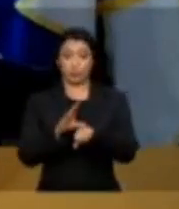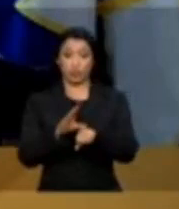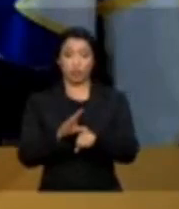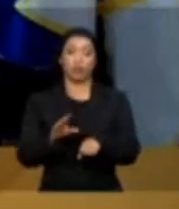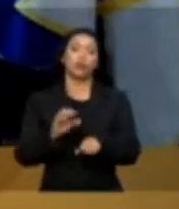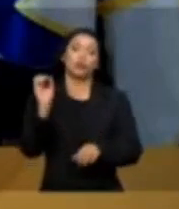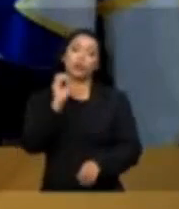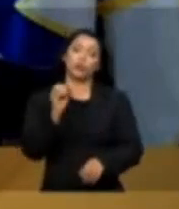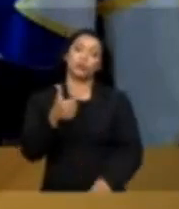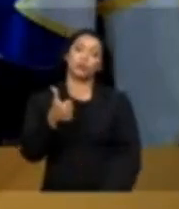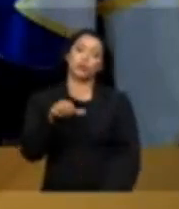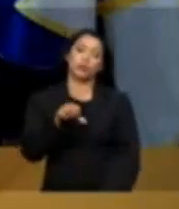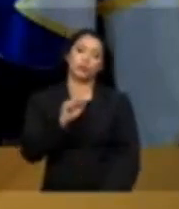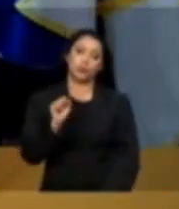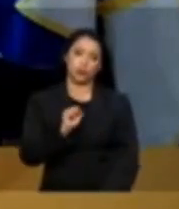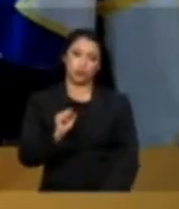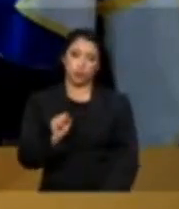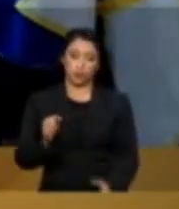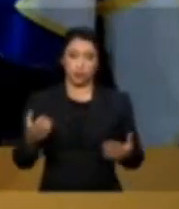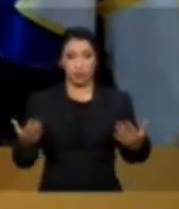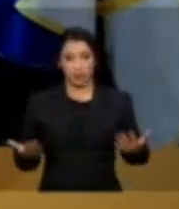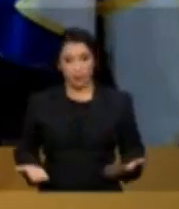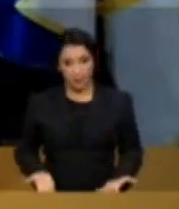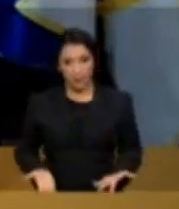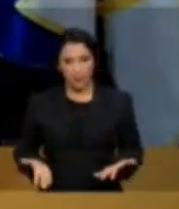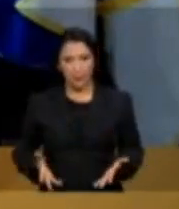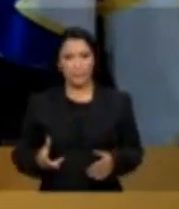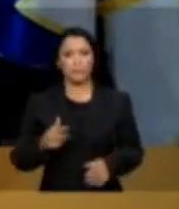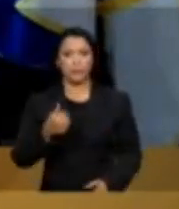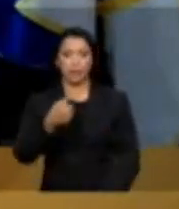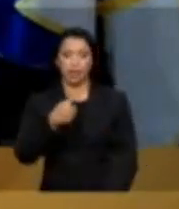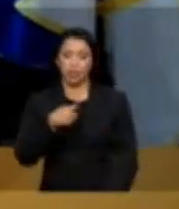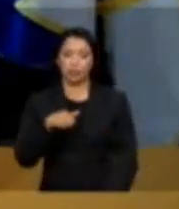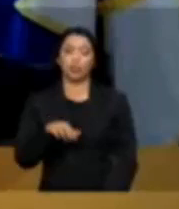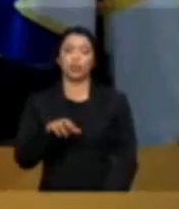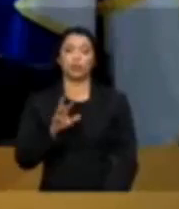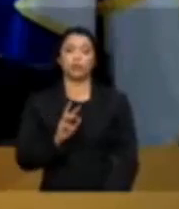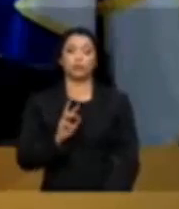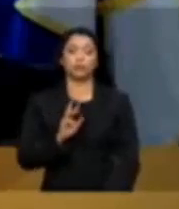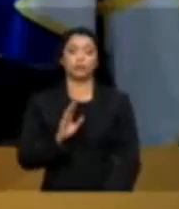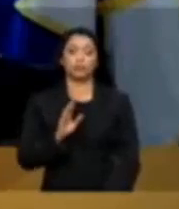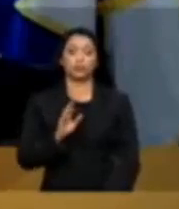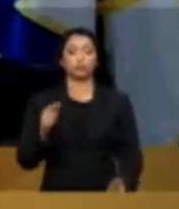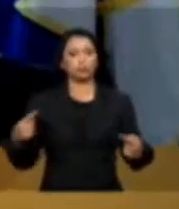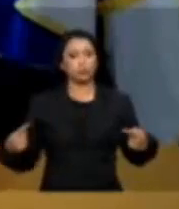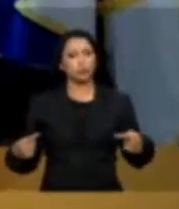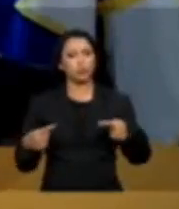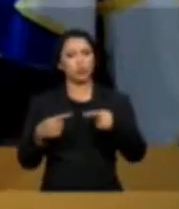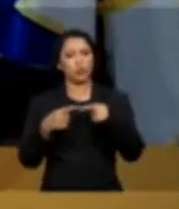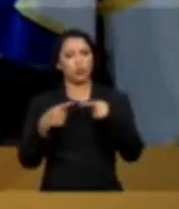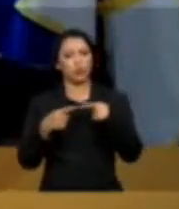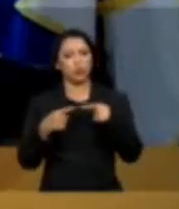de outubro de 88. Então, este procurador-geral manifesta concordância com